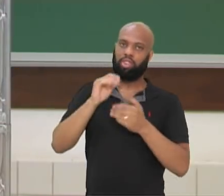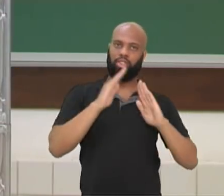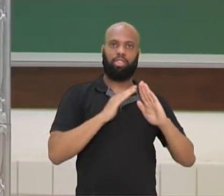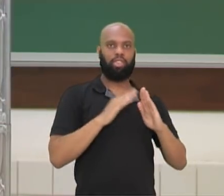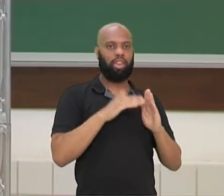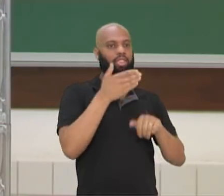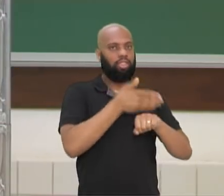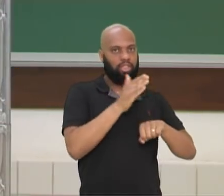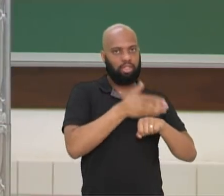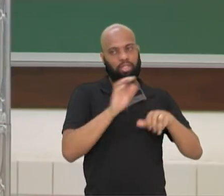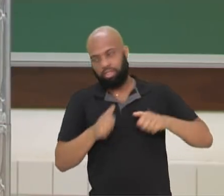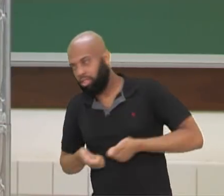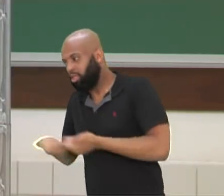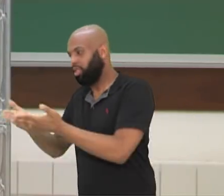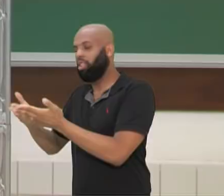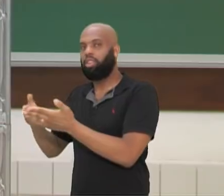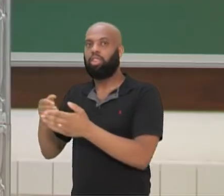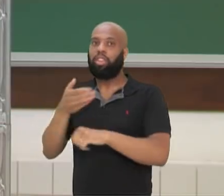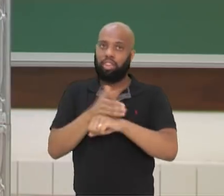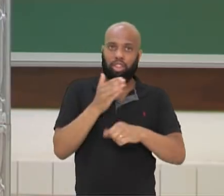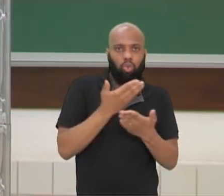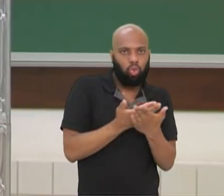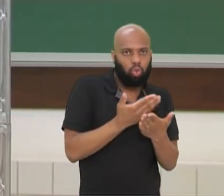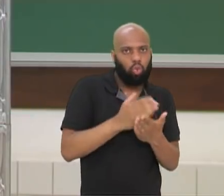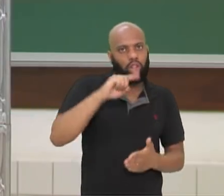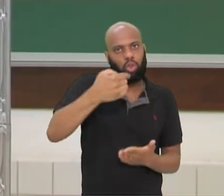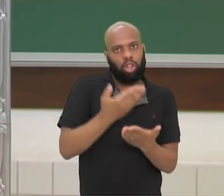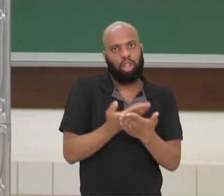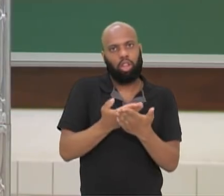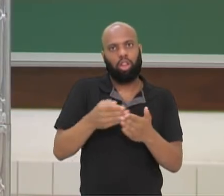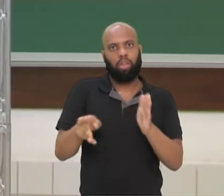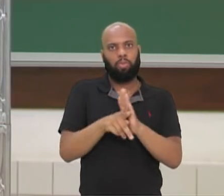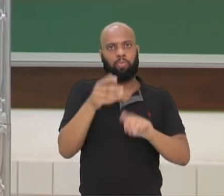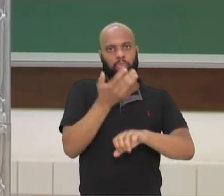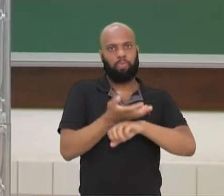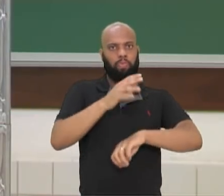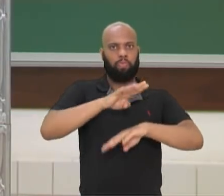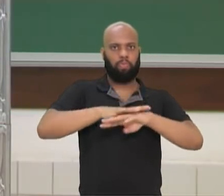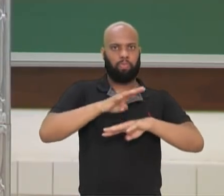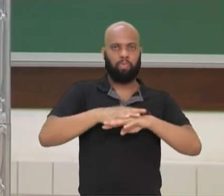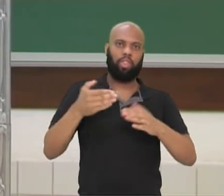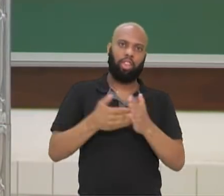bastante para a gente dar continuidade aos nossos estudos nas próximas aulas de matemática. Até lá!